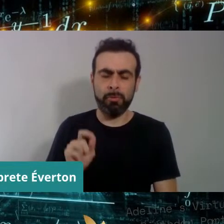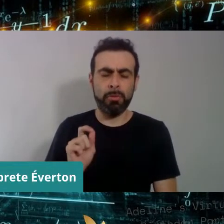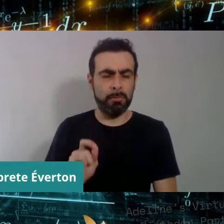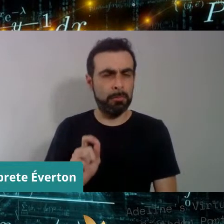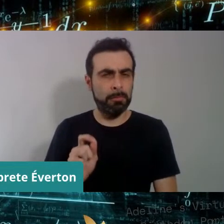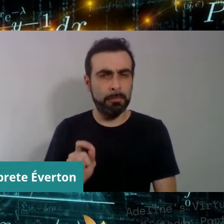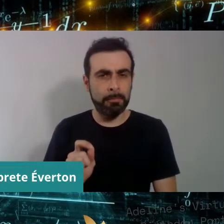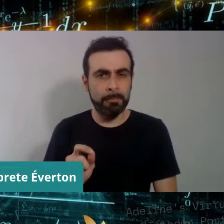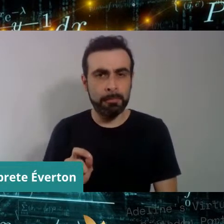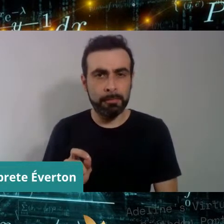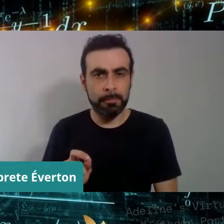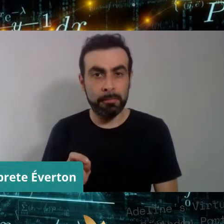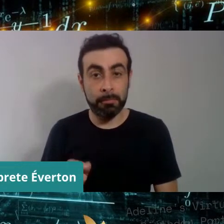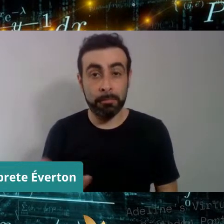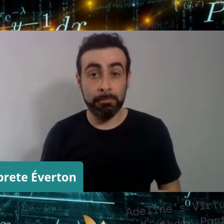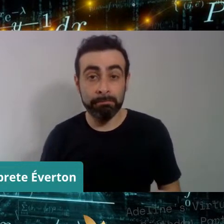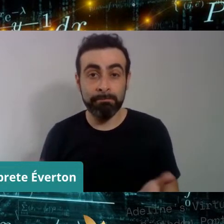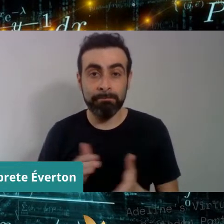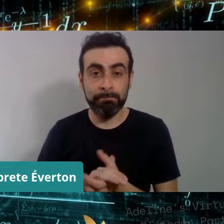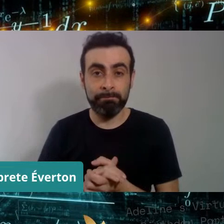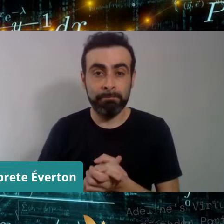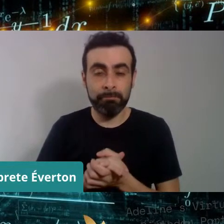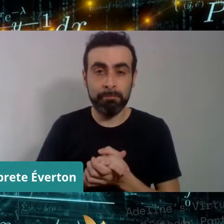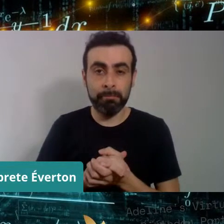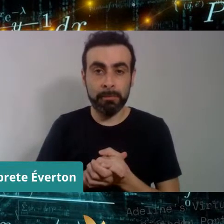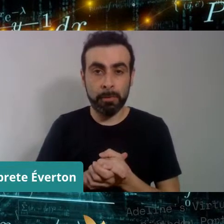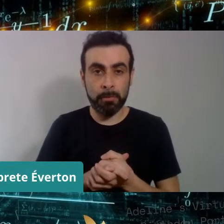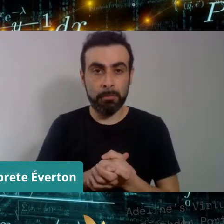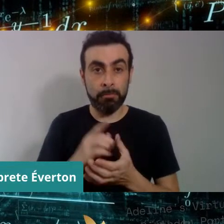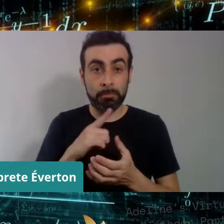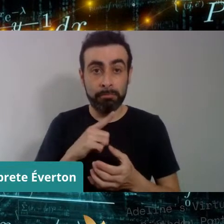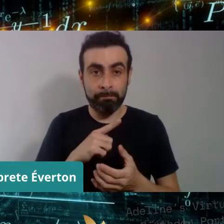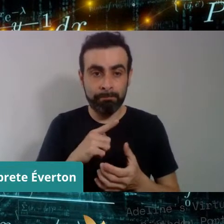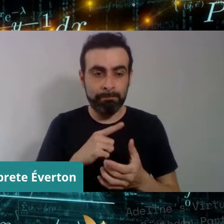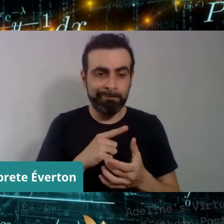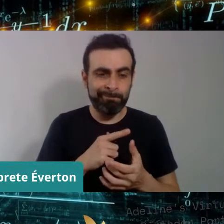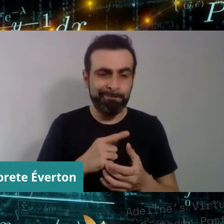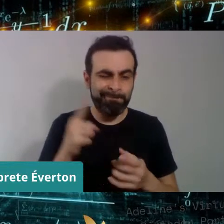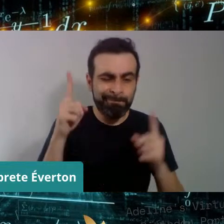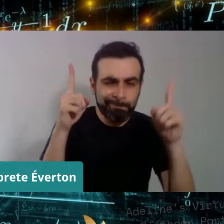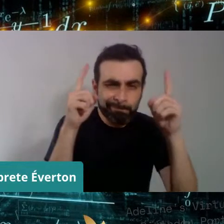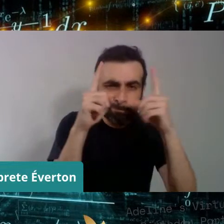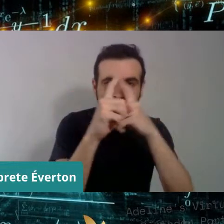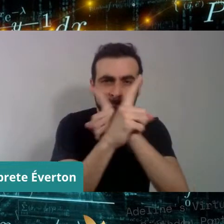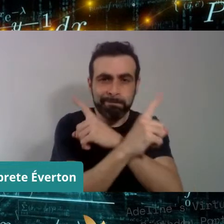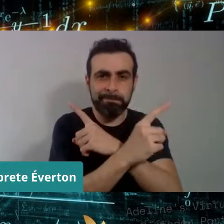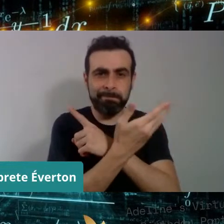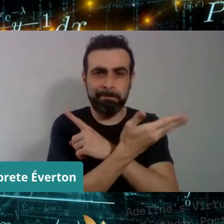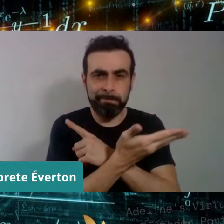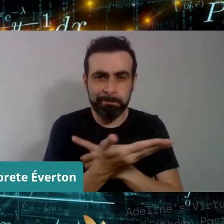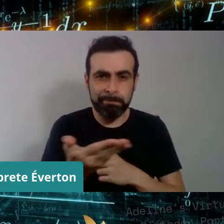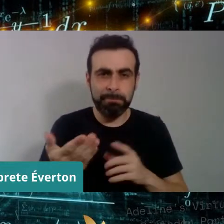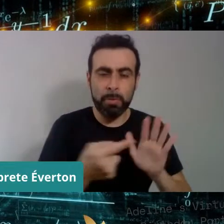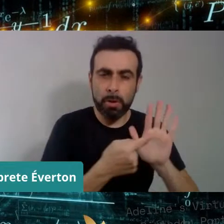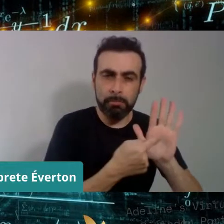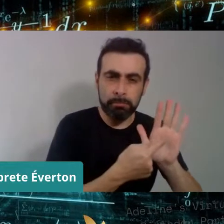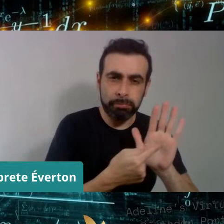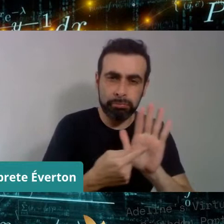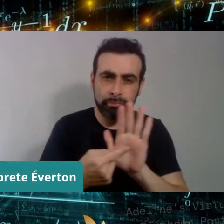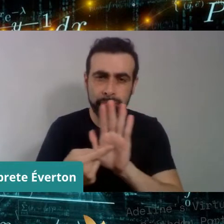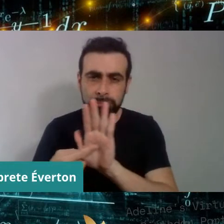sobre esses desafios, né, que se colocam ao